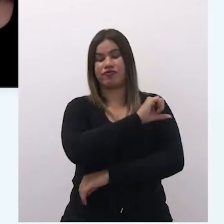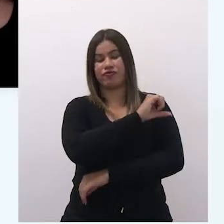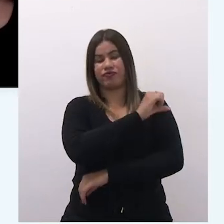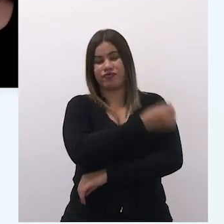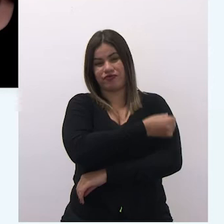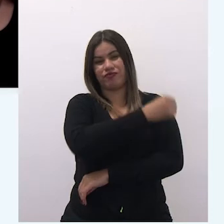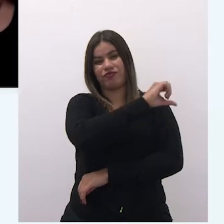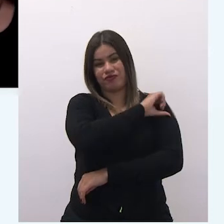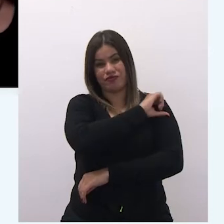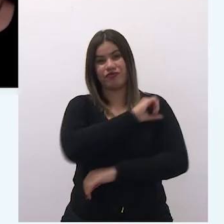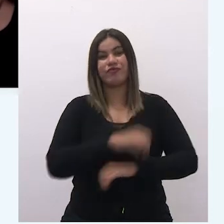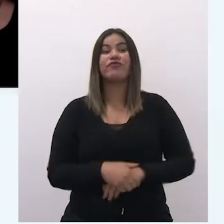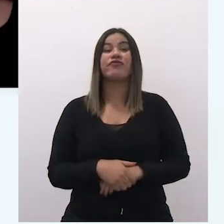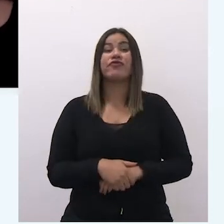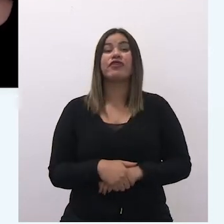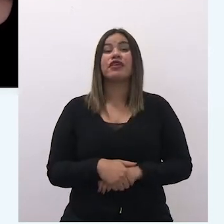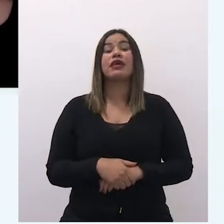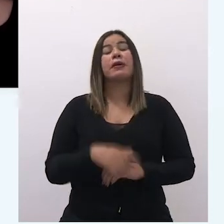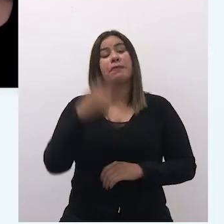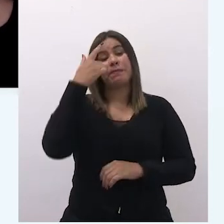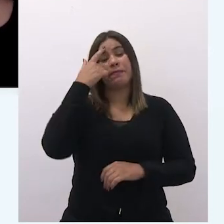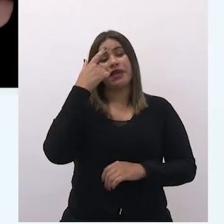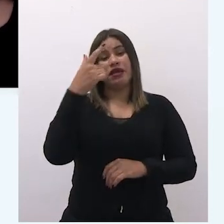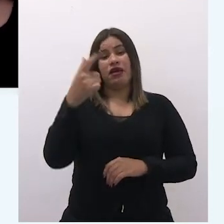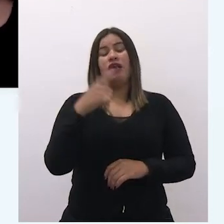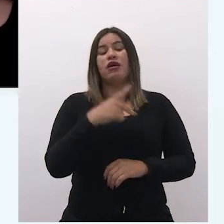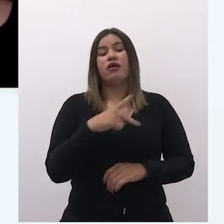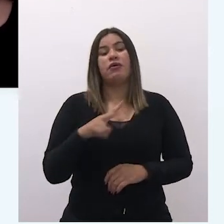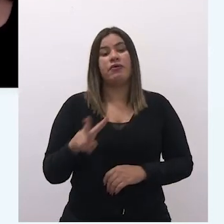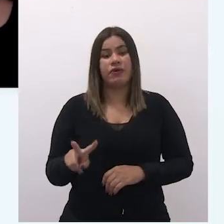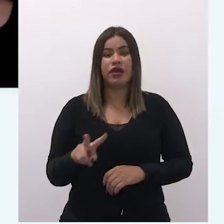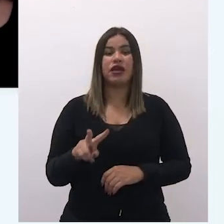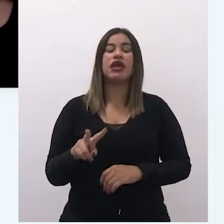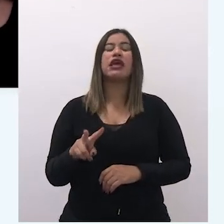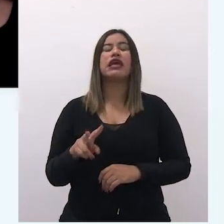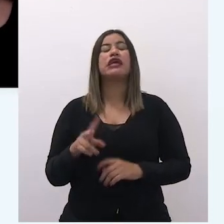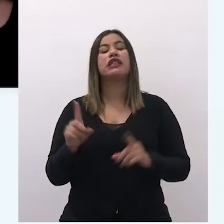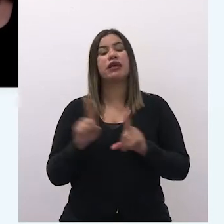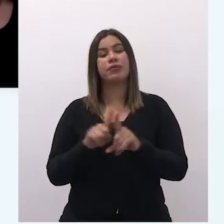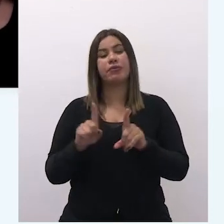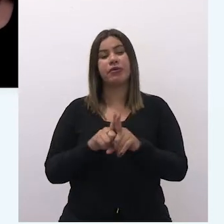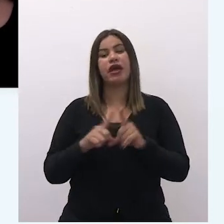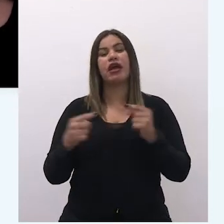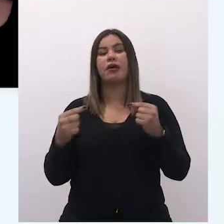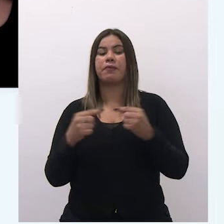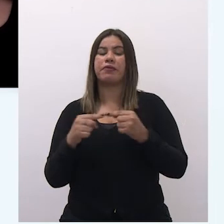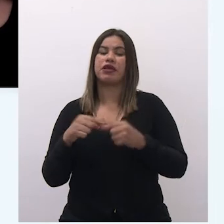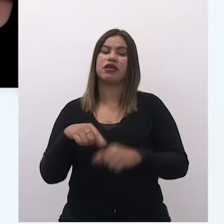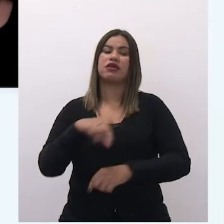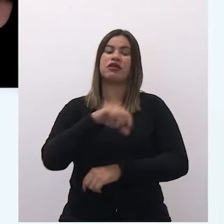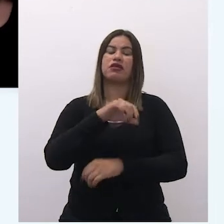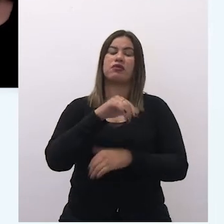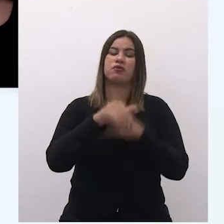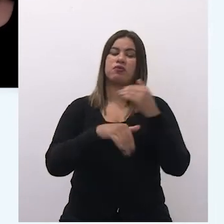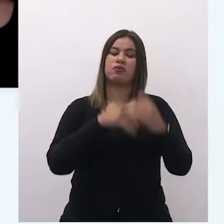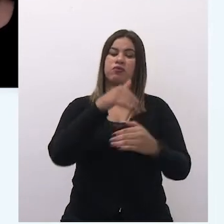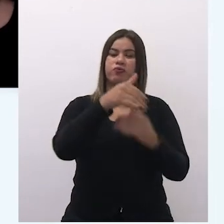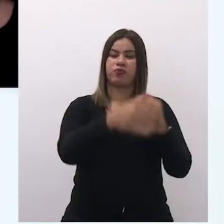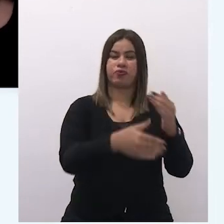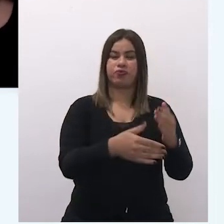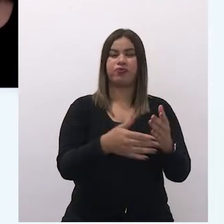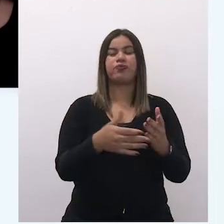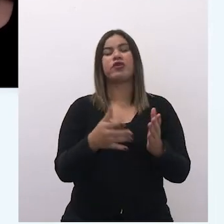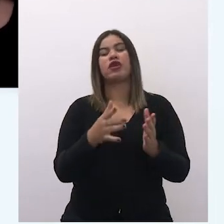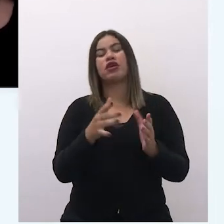Bom, pensando no projeto de vida, e que os anos finais, eles constituem uma etapa transitória,